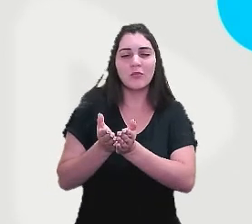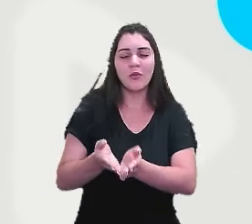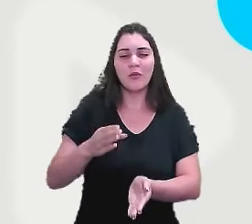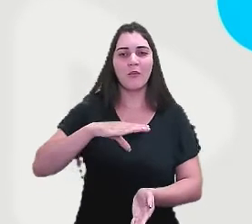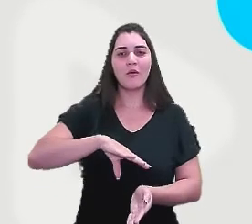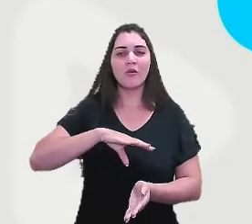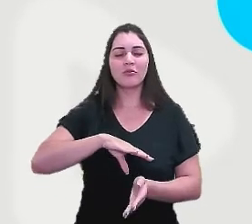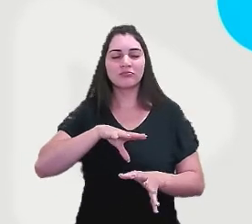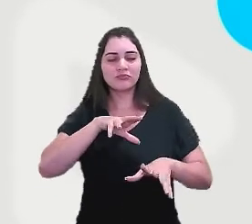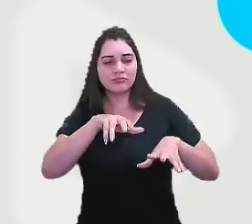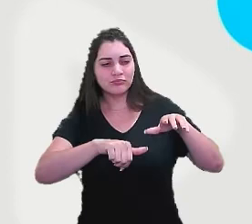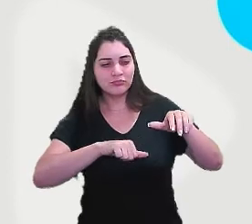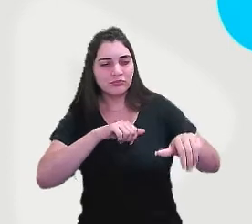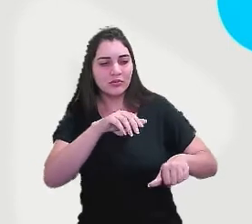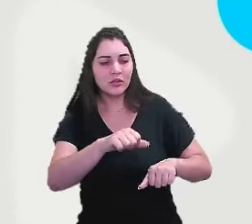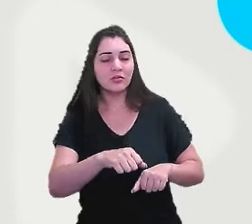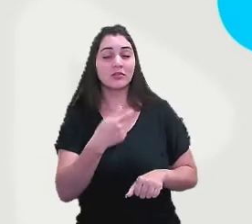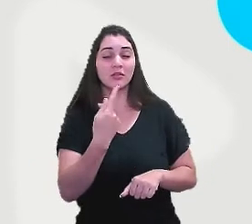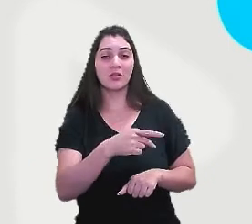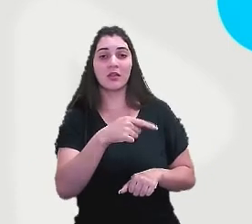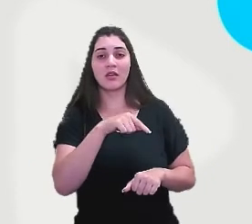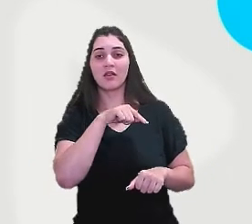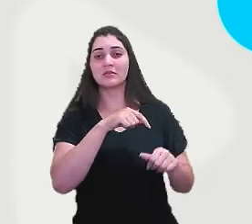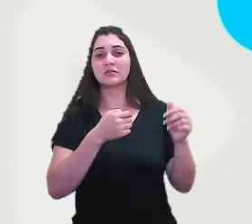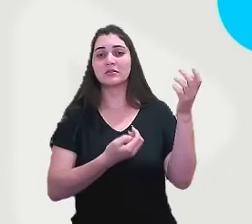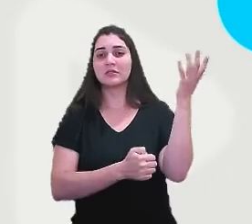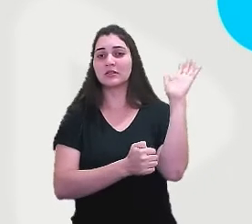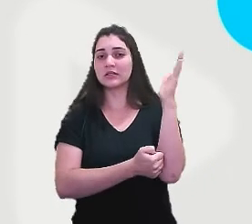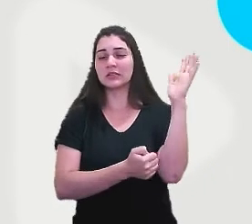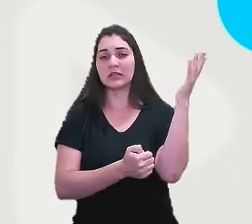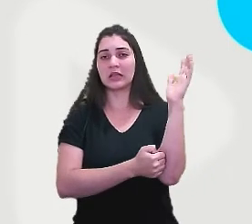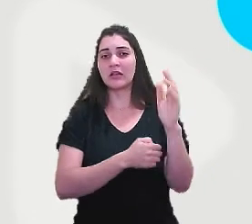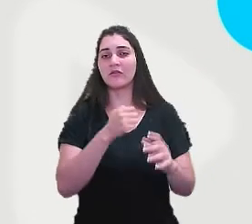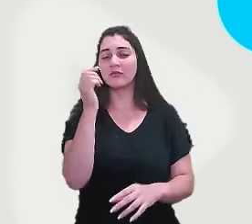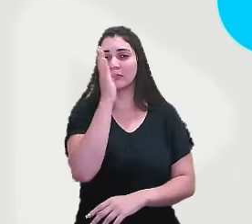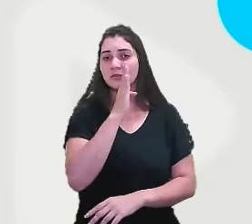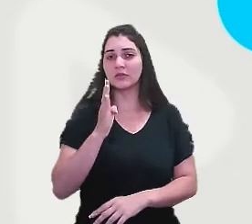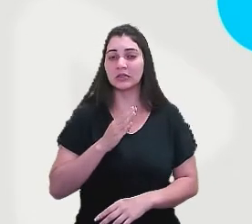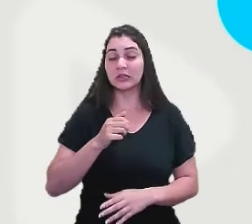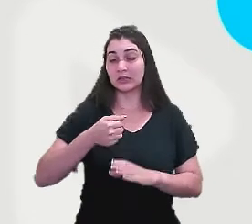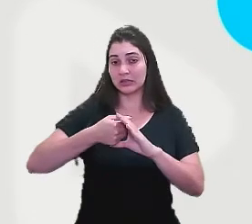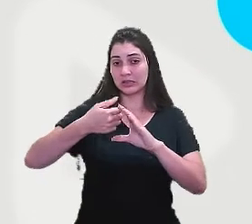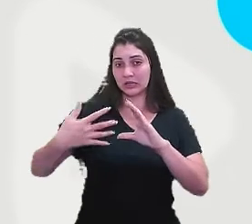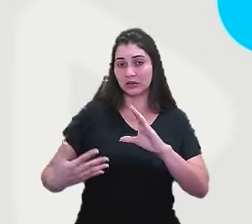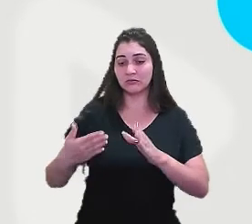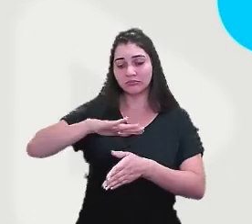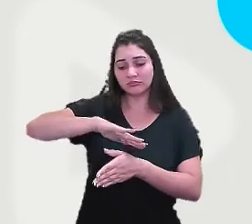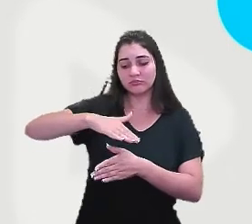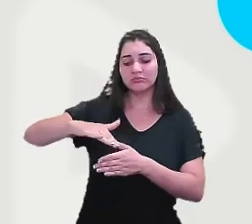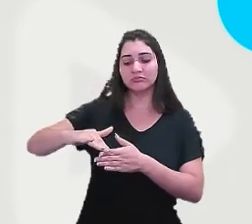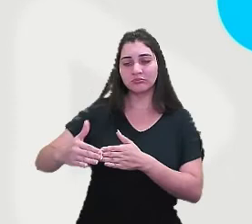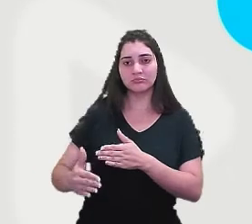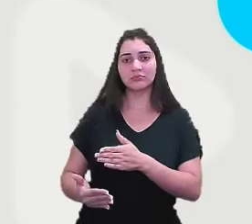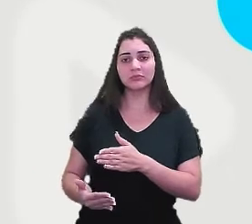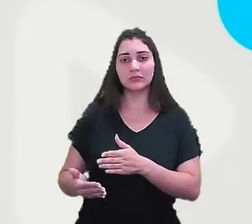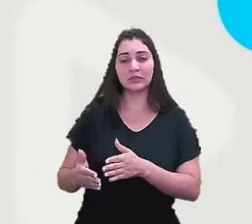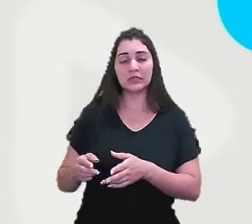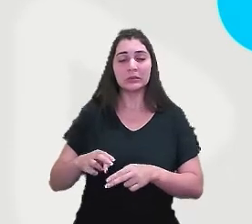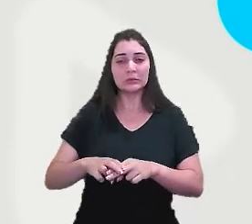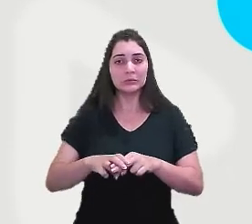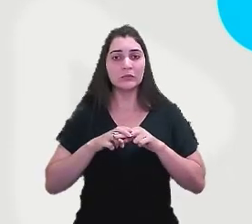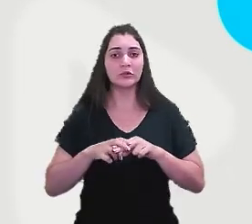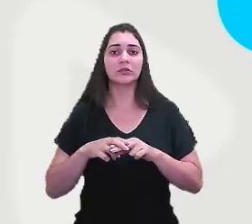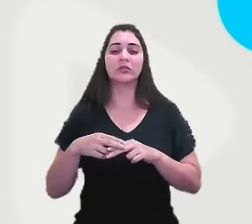essa árvore daí, esse pau-brasil que é característico da Mata Atlântica, tá certo? Portanto, desde o período da